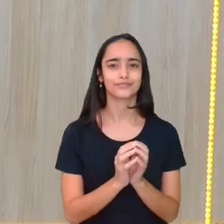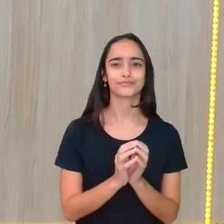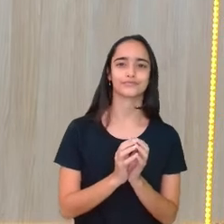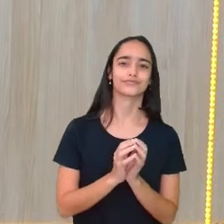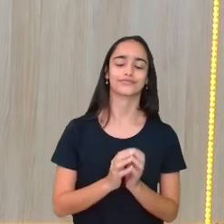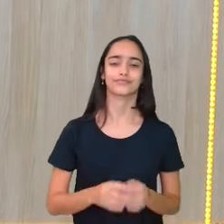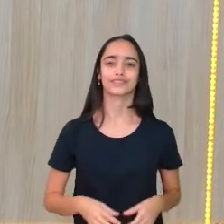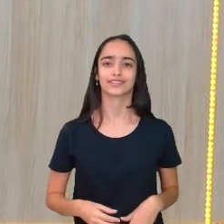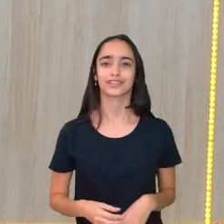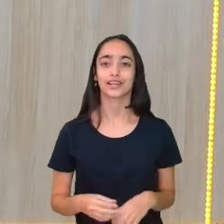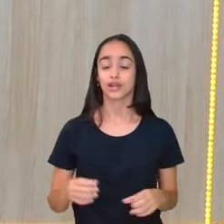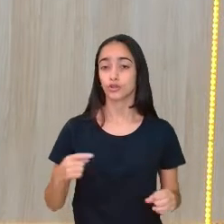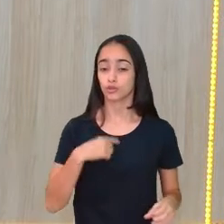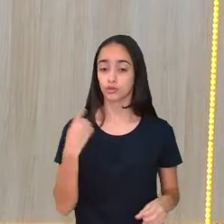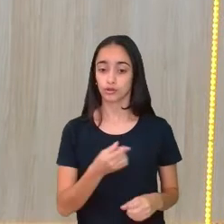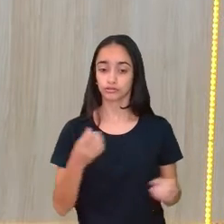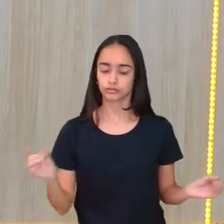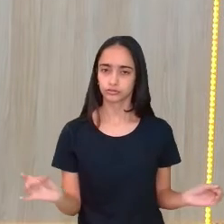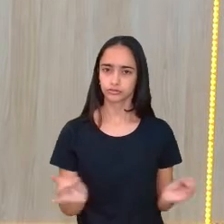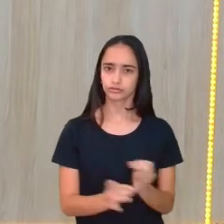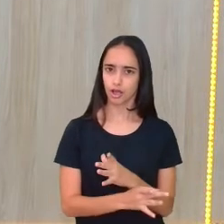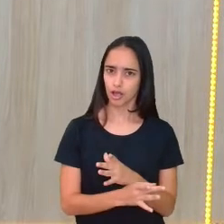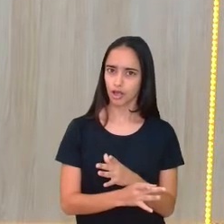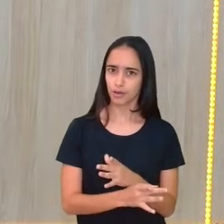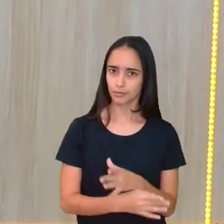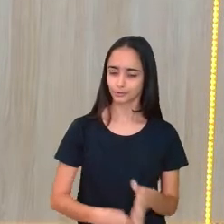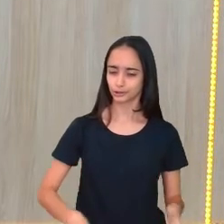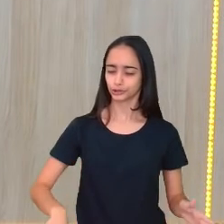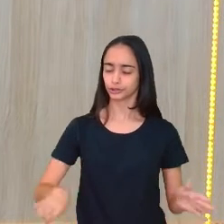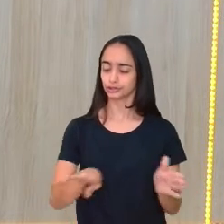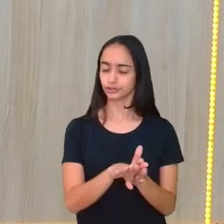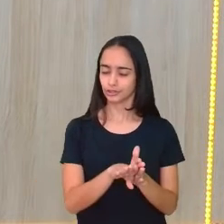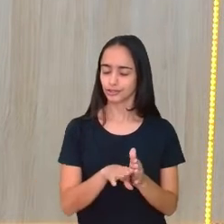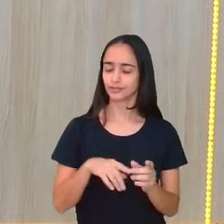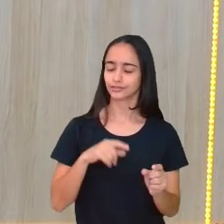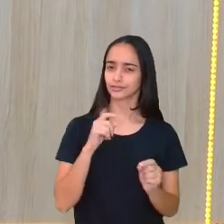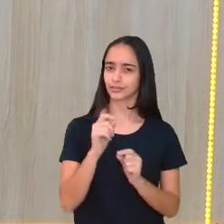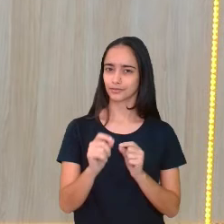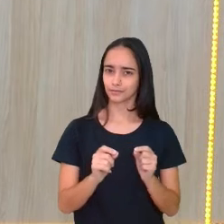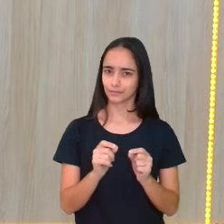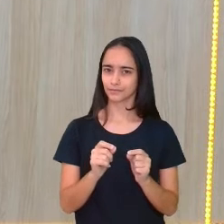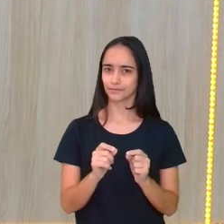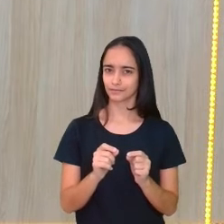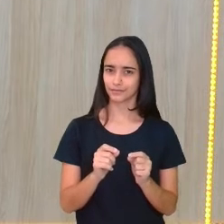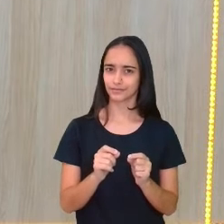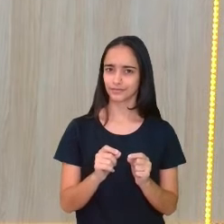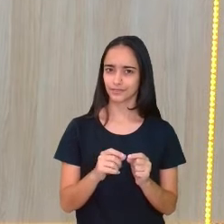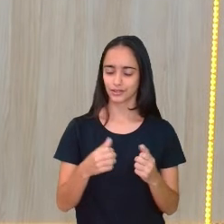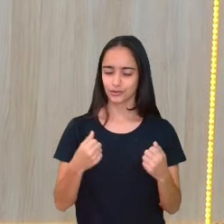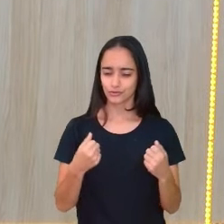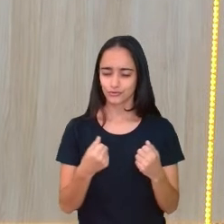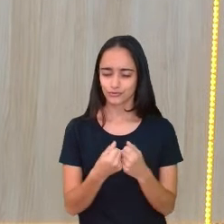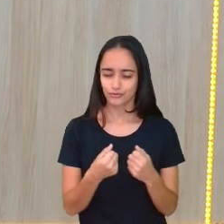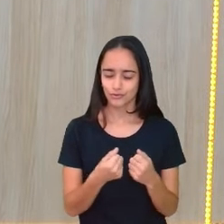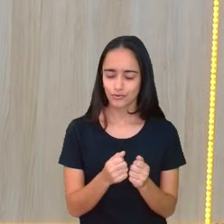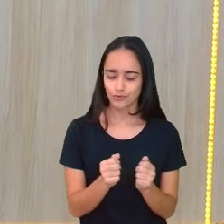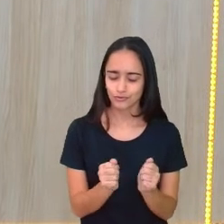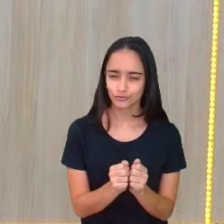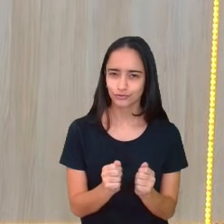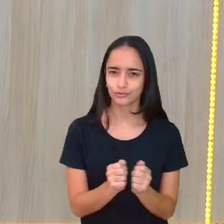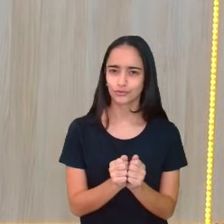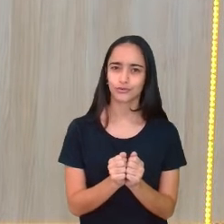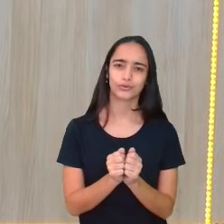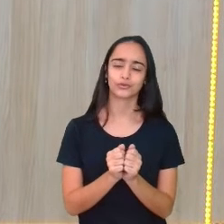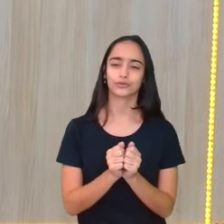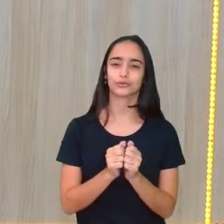vontade. Estamos terminando aí, chegando, né? Próximo do fim do conteúdo de ginástica.